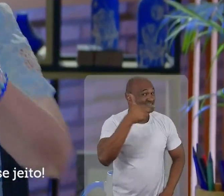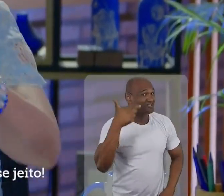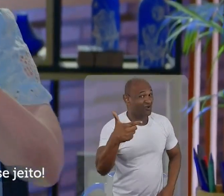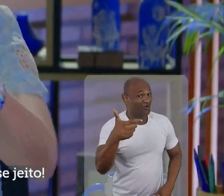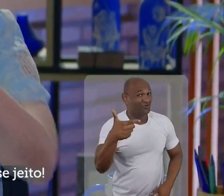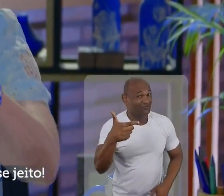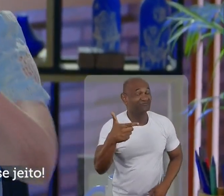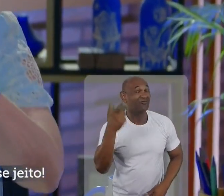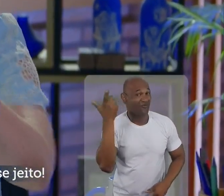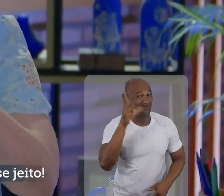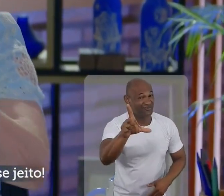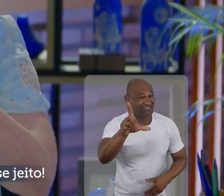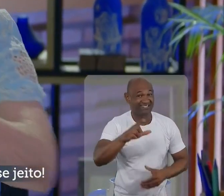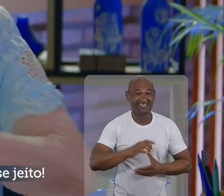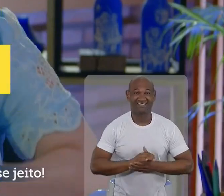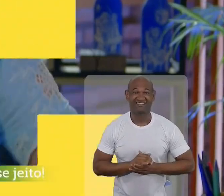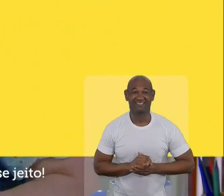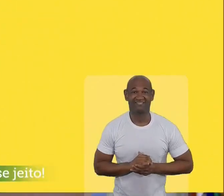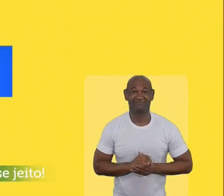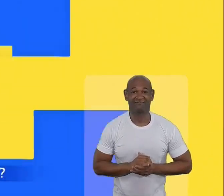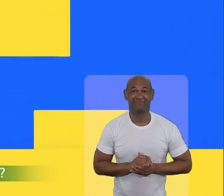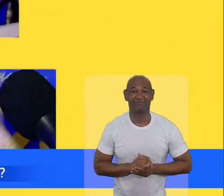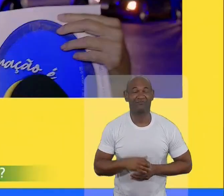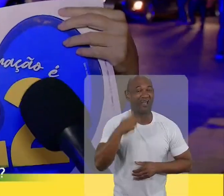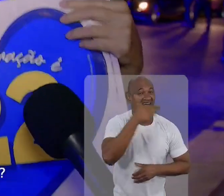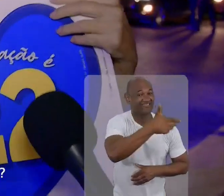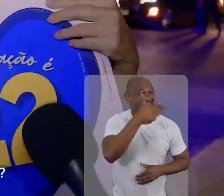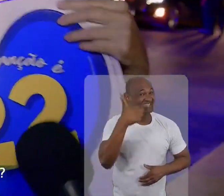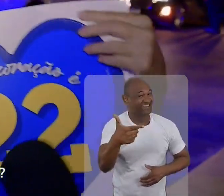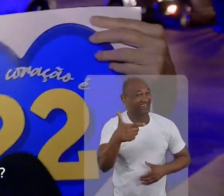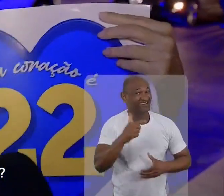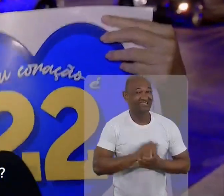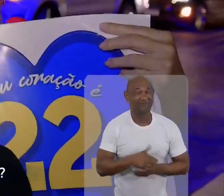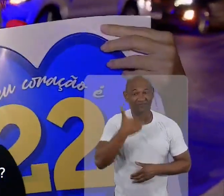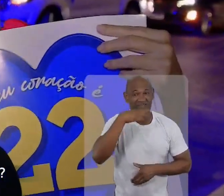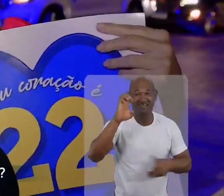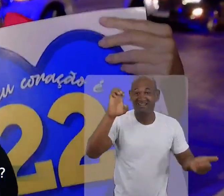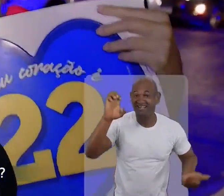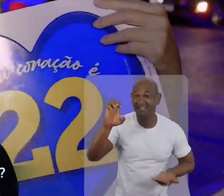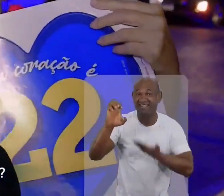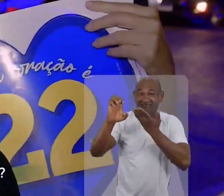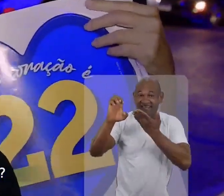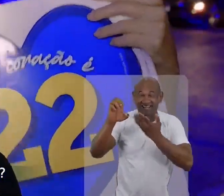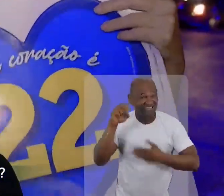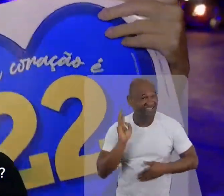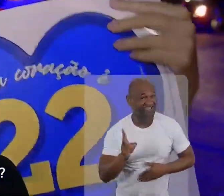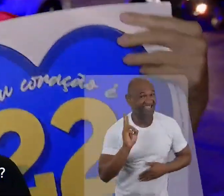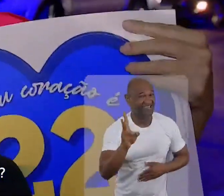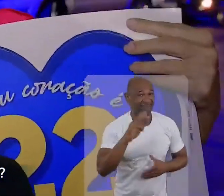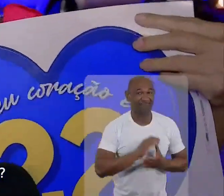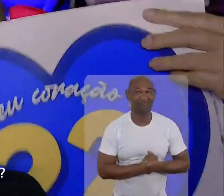é 22, é desse jeito. Ai, 22! E Emília